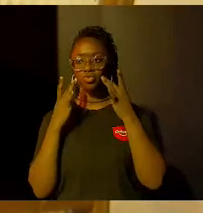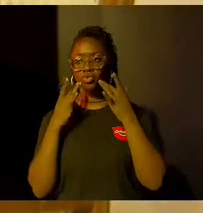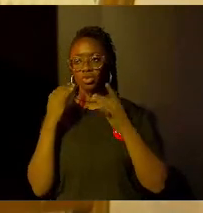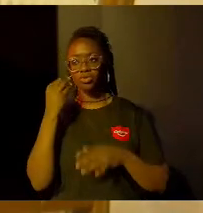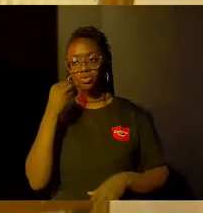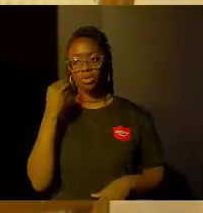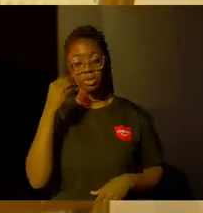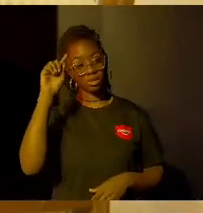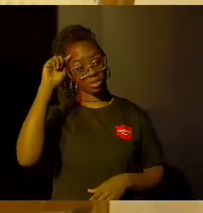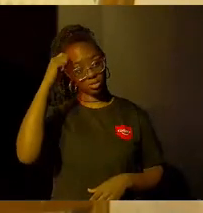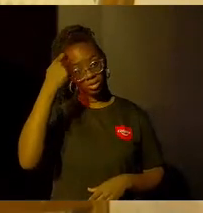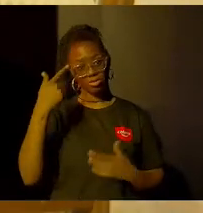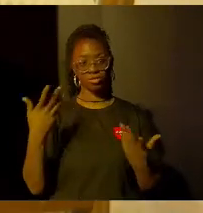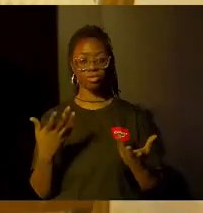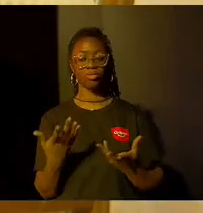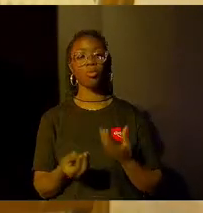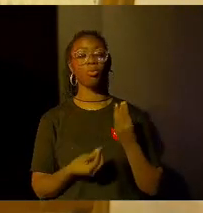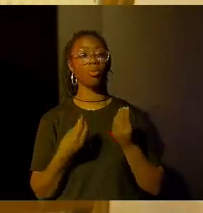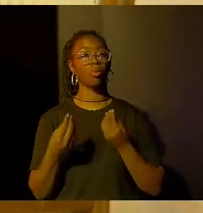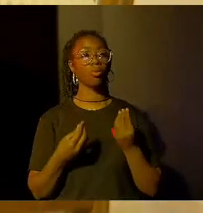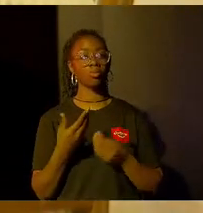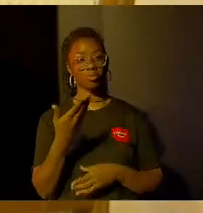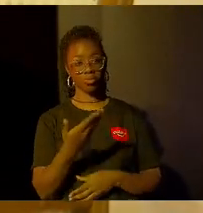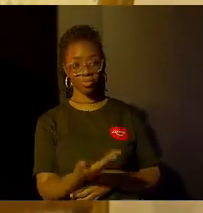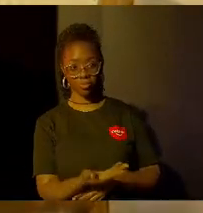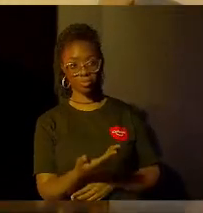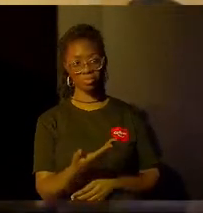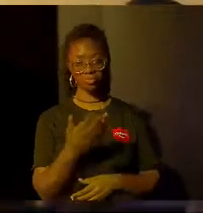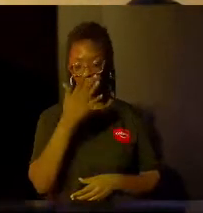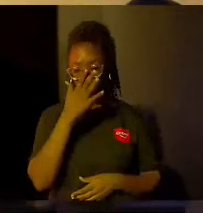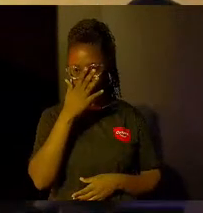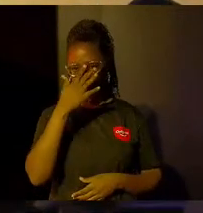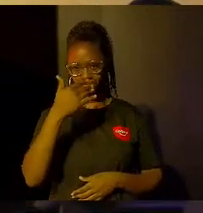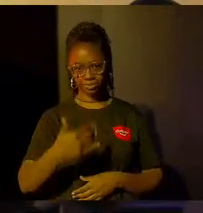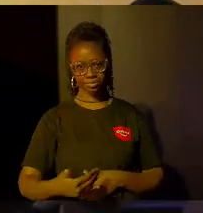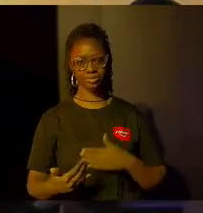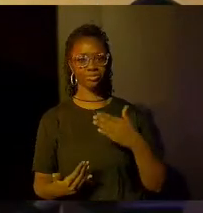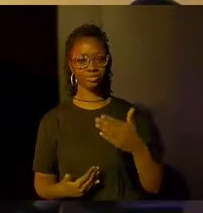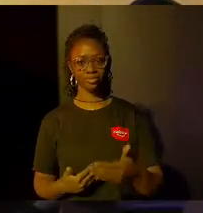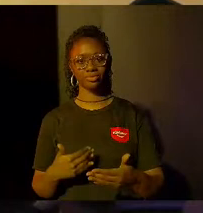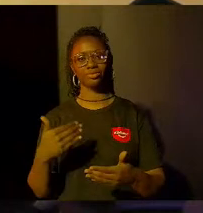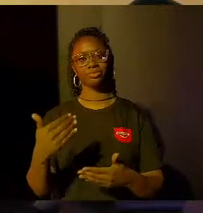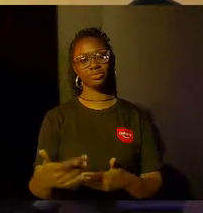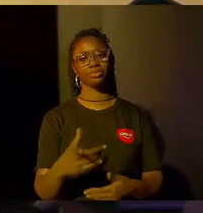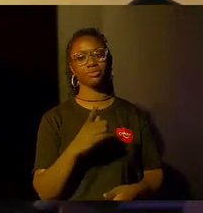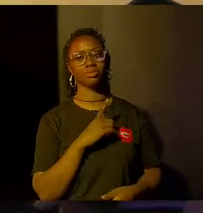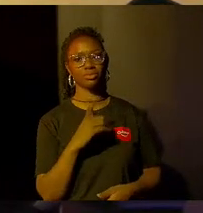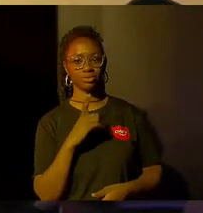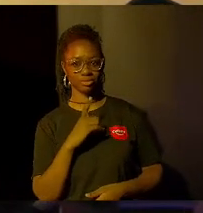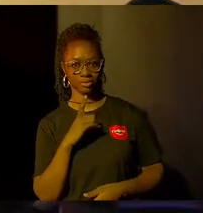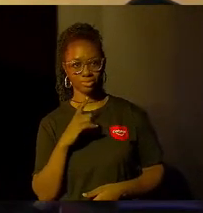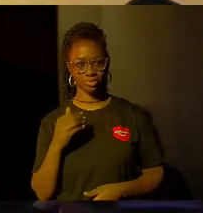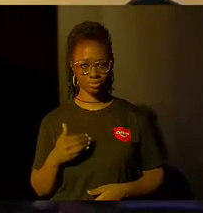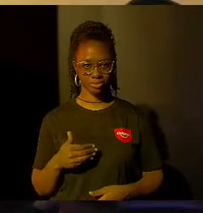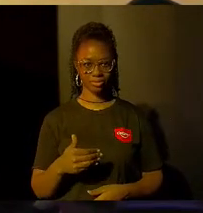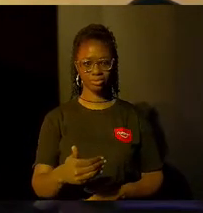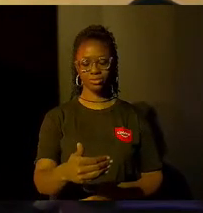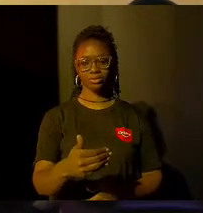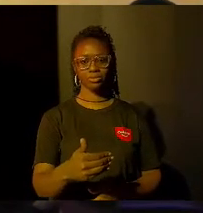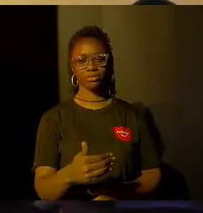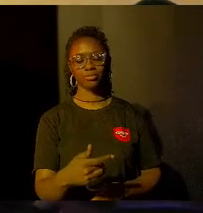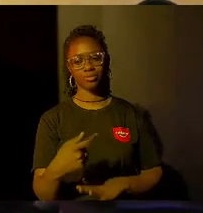Negro E aí eu queria saber como é que foi para você ir aos poucos porque assim você tem todo esse